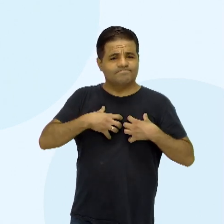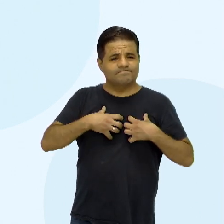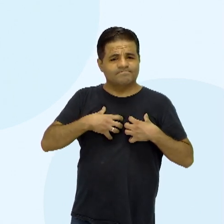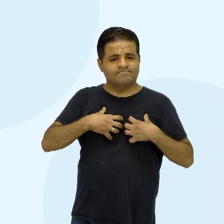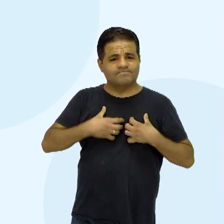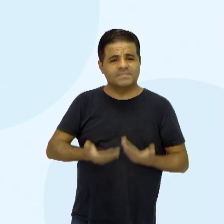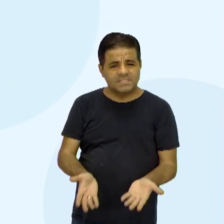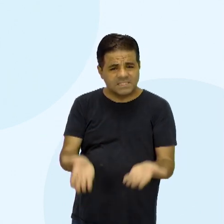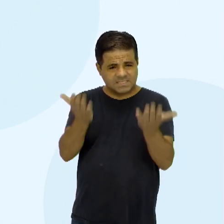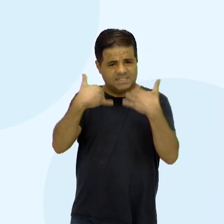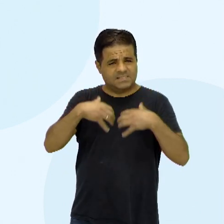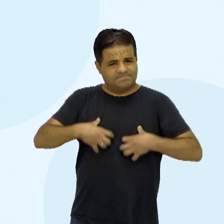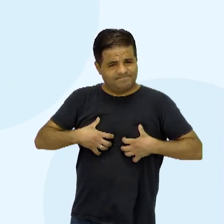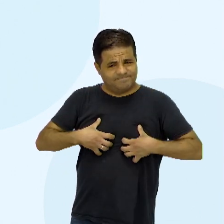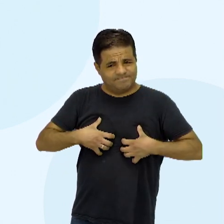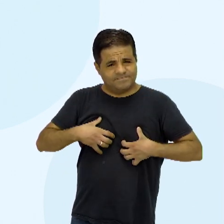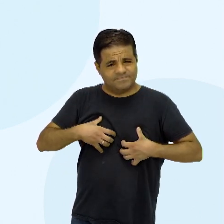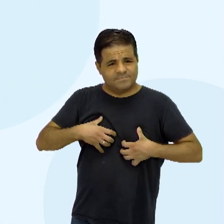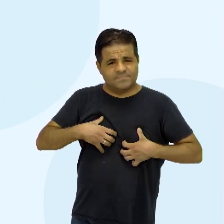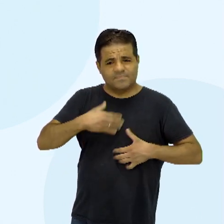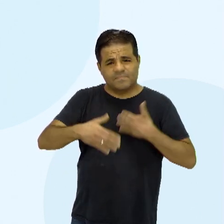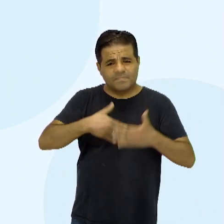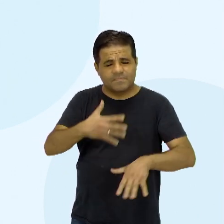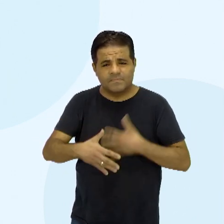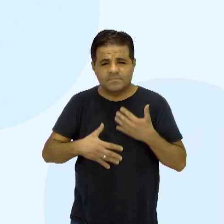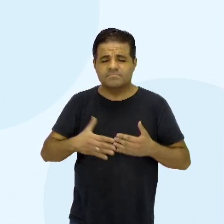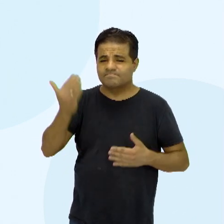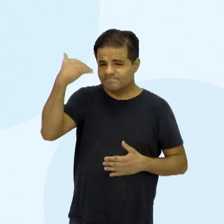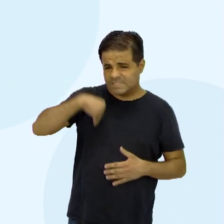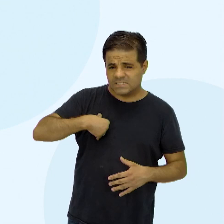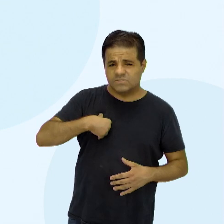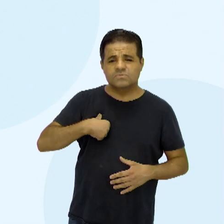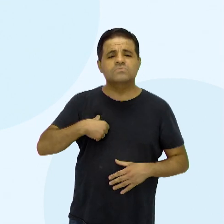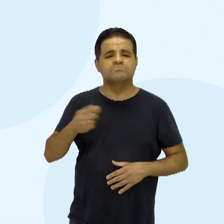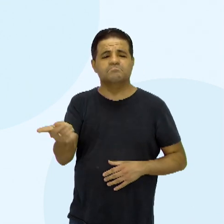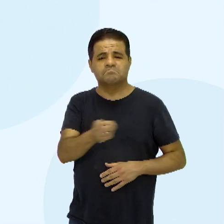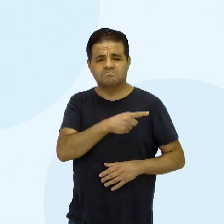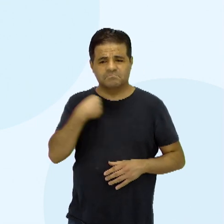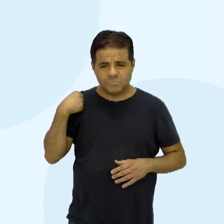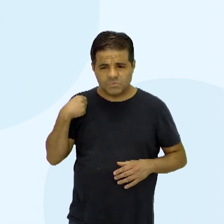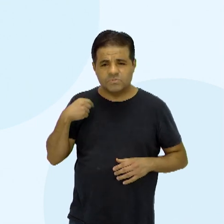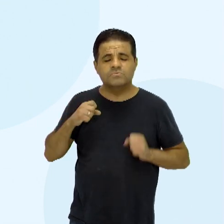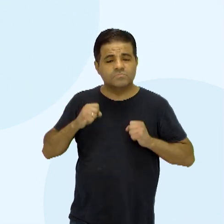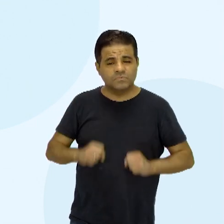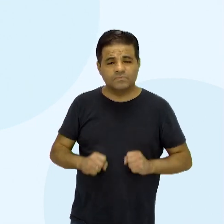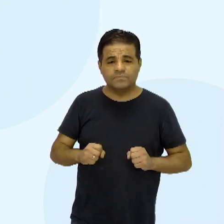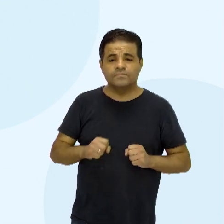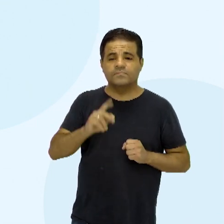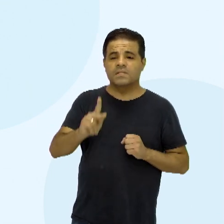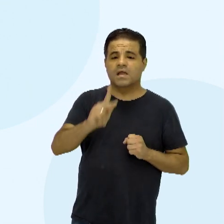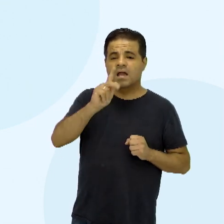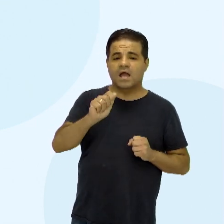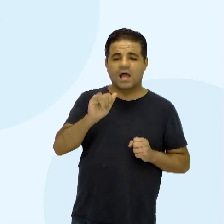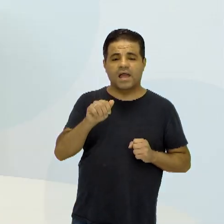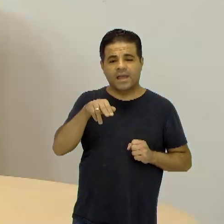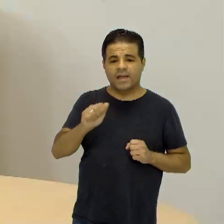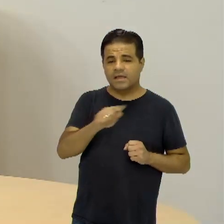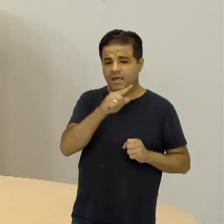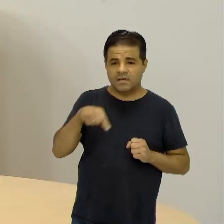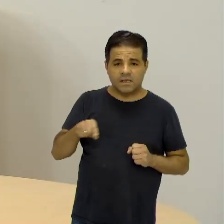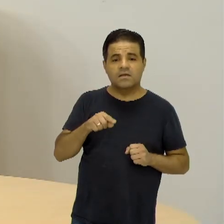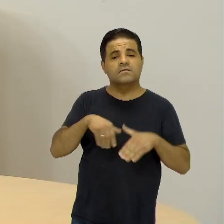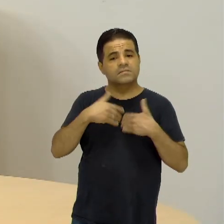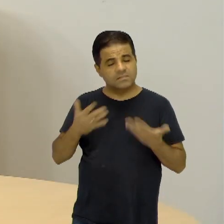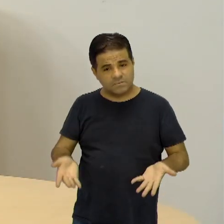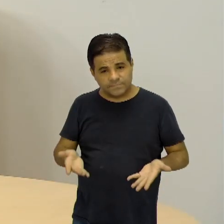de saciedade, levando-os a um processo de inanição e à morte, por Caiane de Oliveira. Volta para mim, então